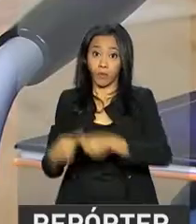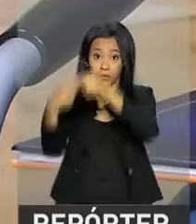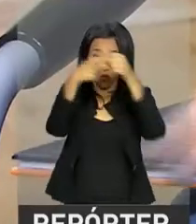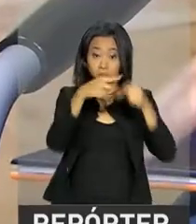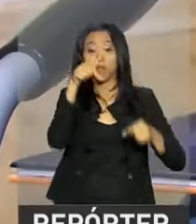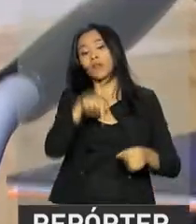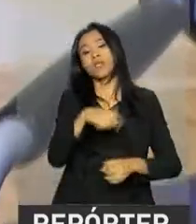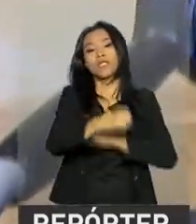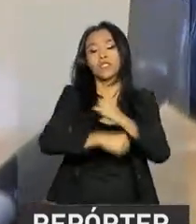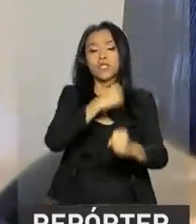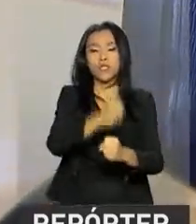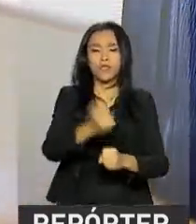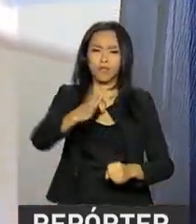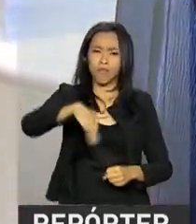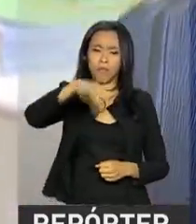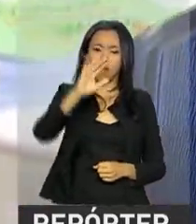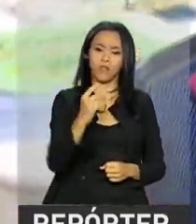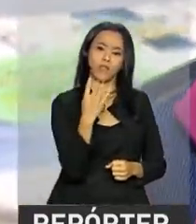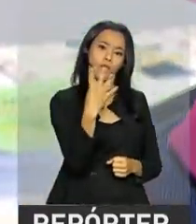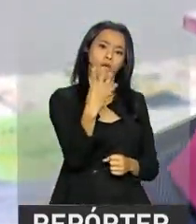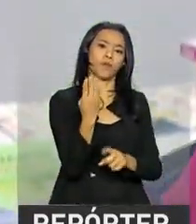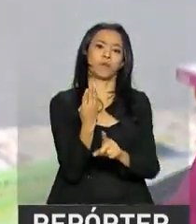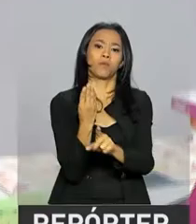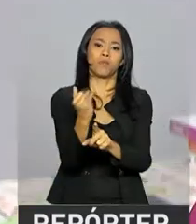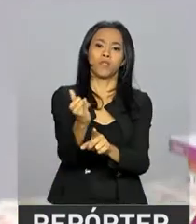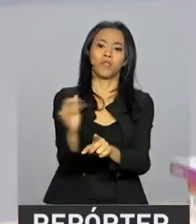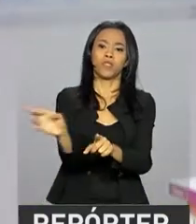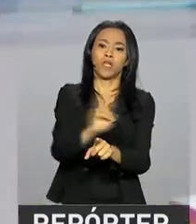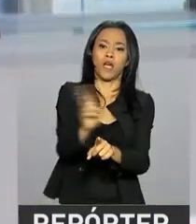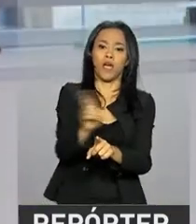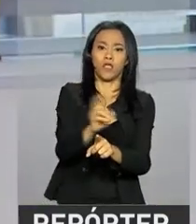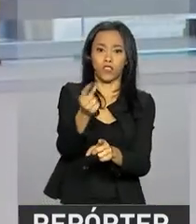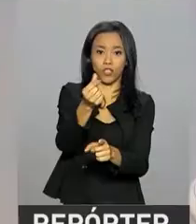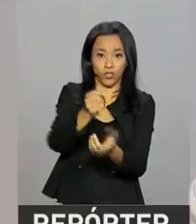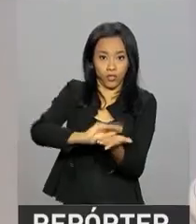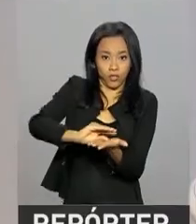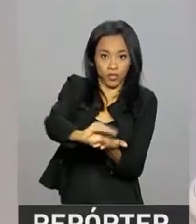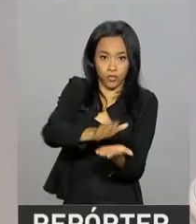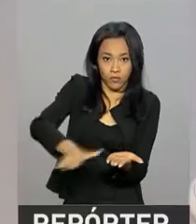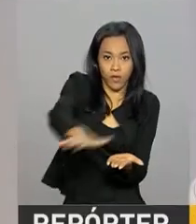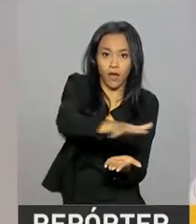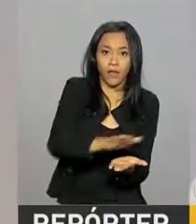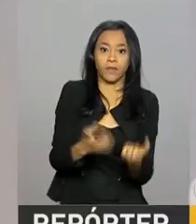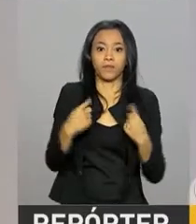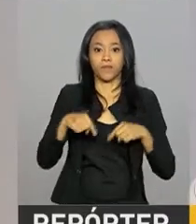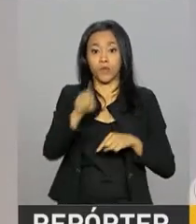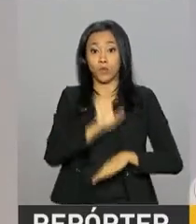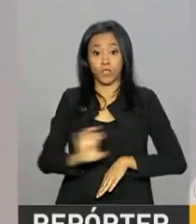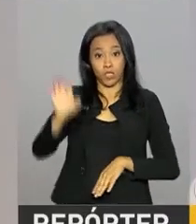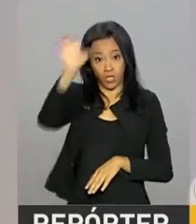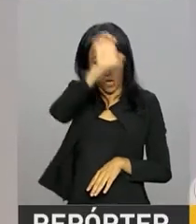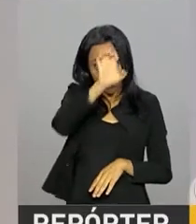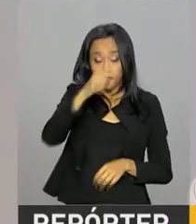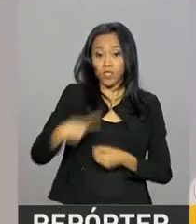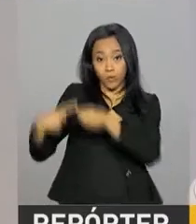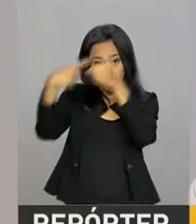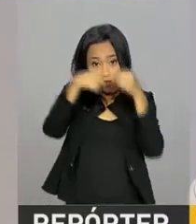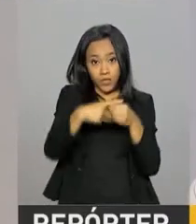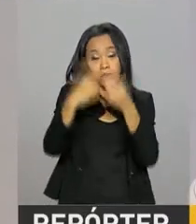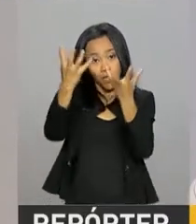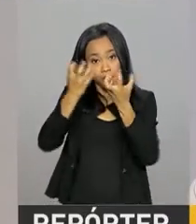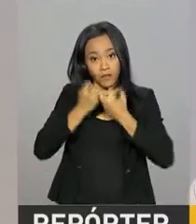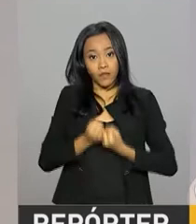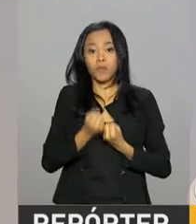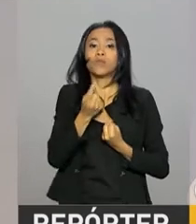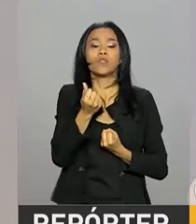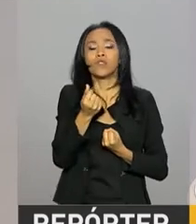estão previstos mais de 4 bilhões de reais em investimentos para 15 estados e os municípios recebam recursos do